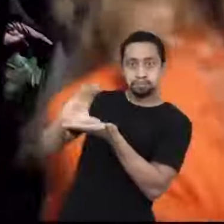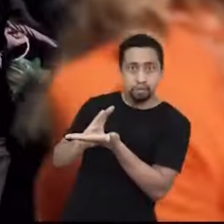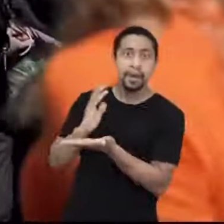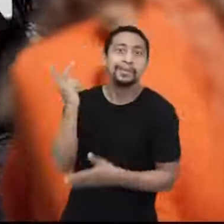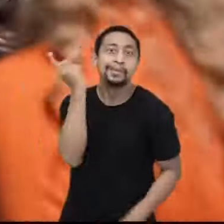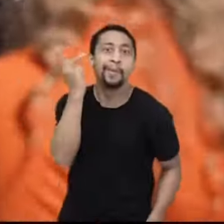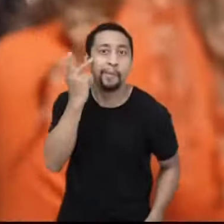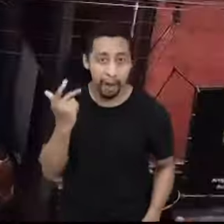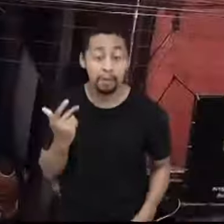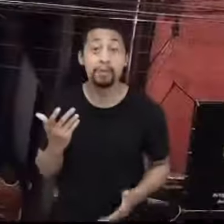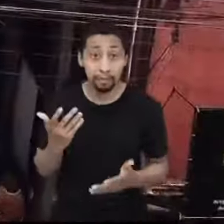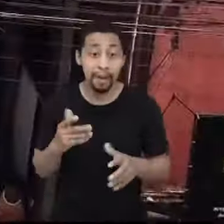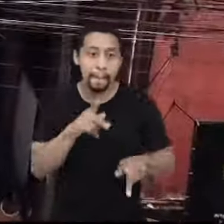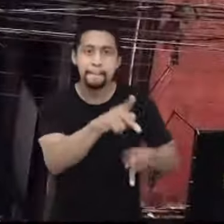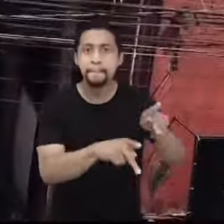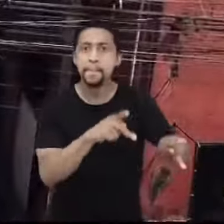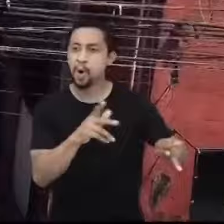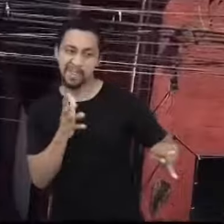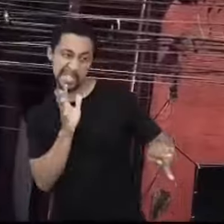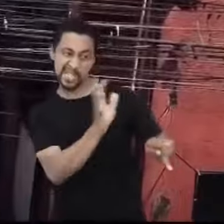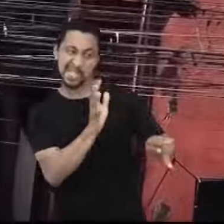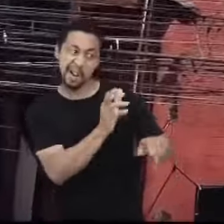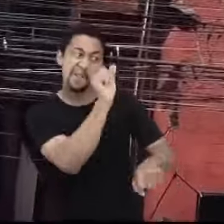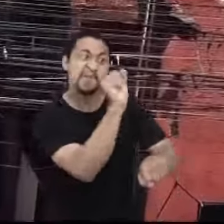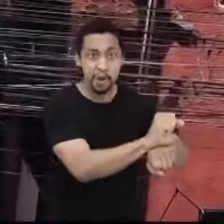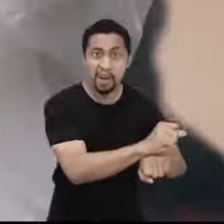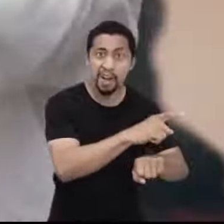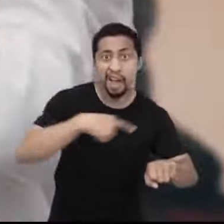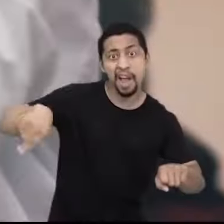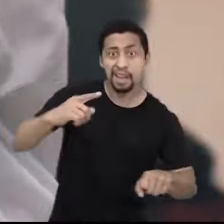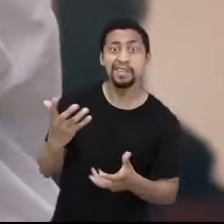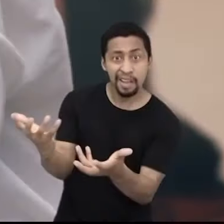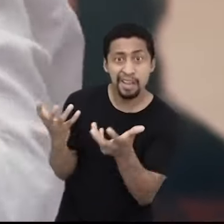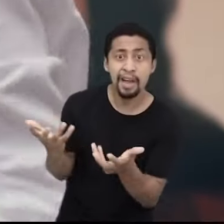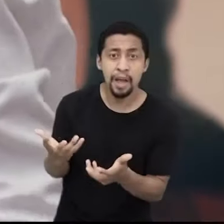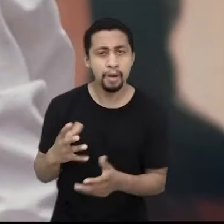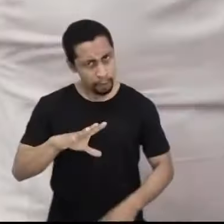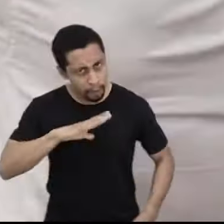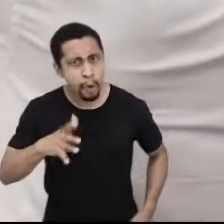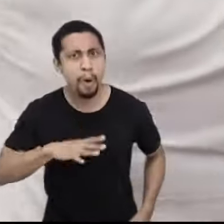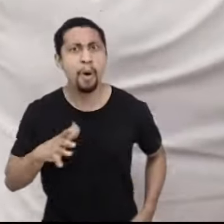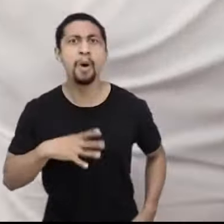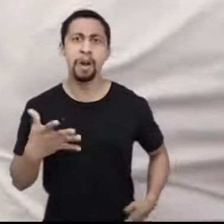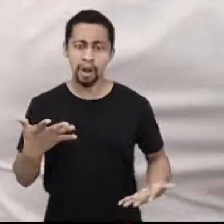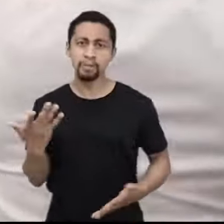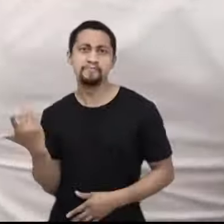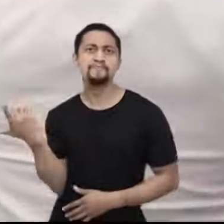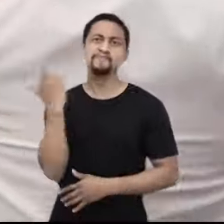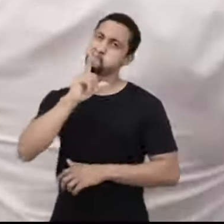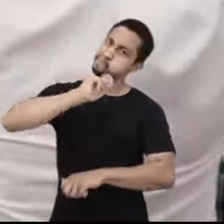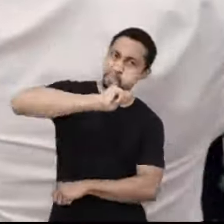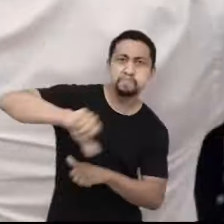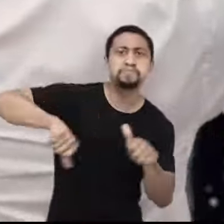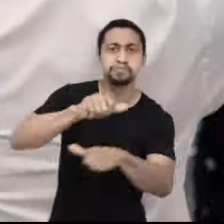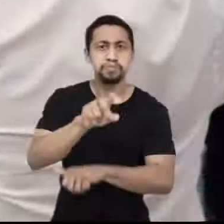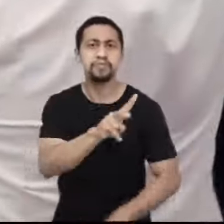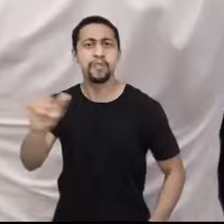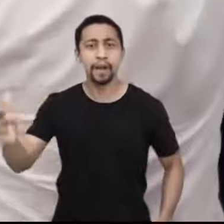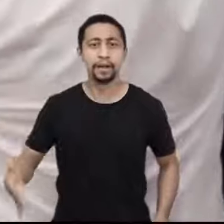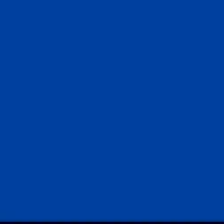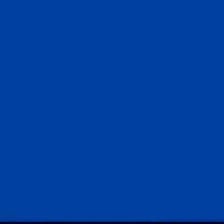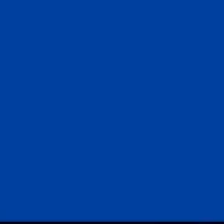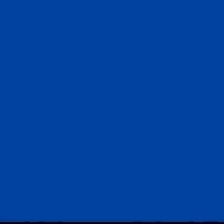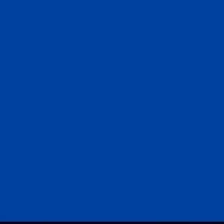em São Paulo. Tudo que eles querem é que o povo não se mexa. Vamos ter coragem. A gente vai virar esse